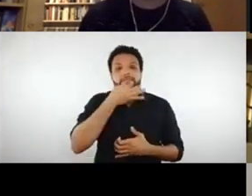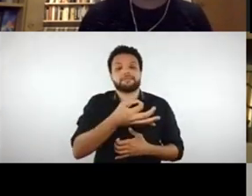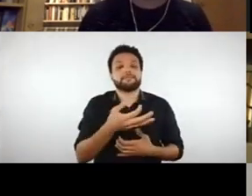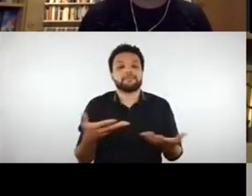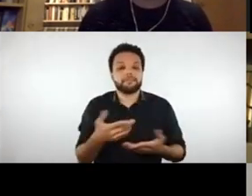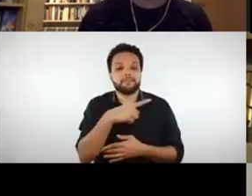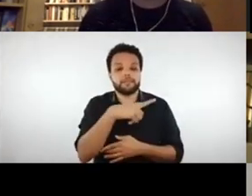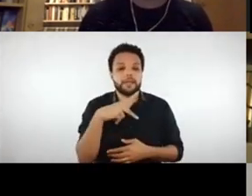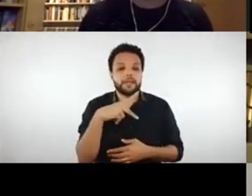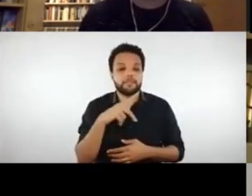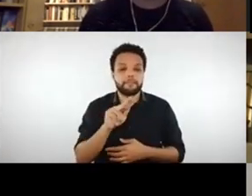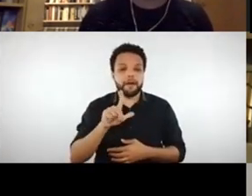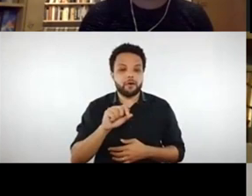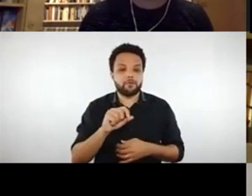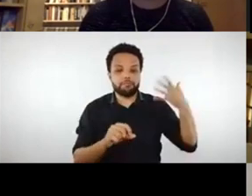Paulo falou,